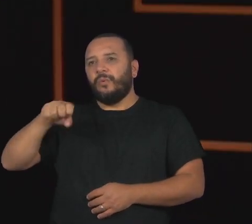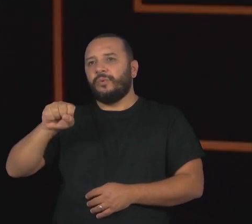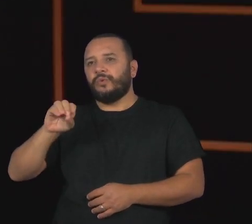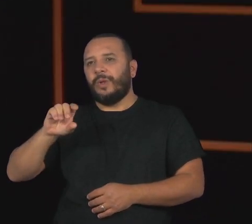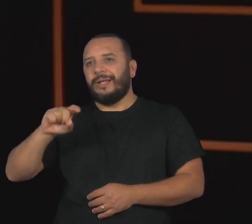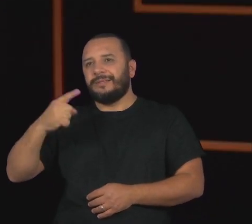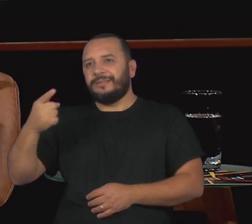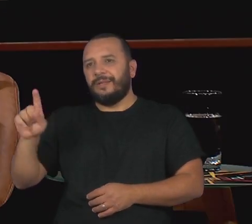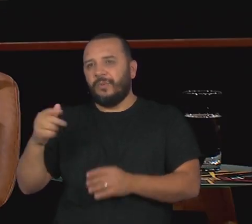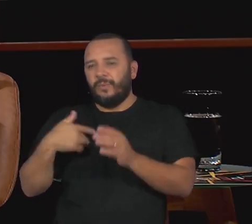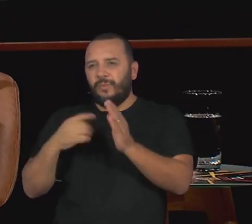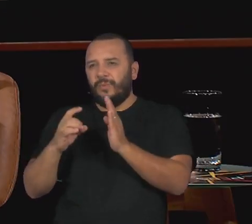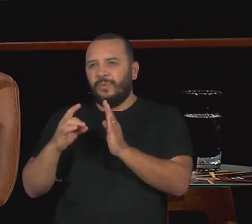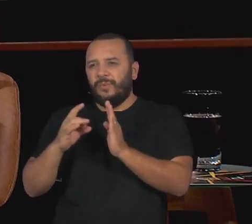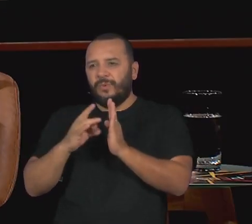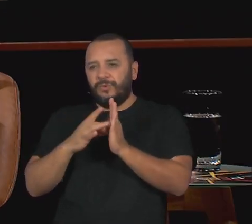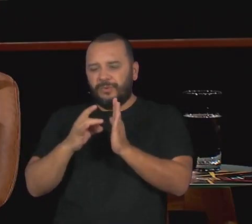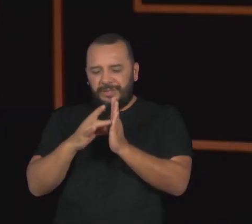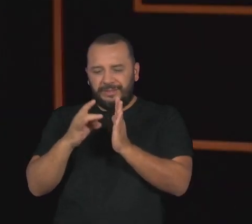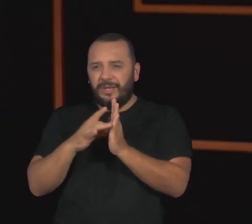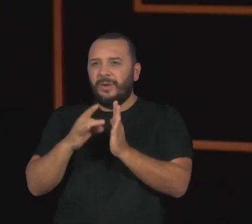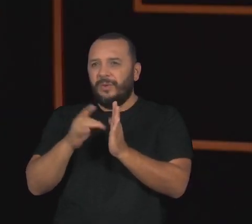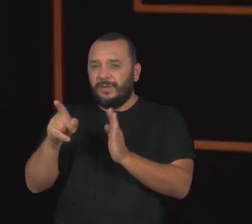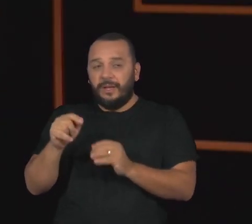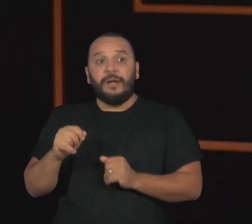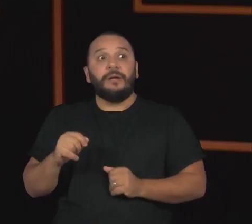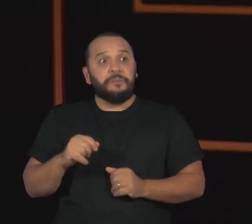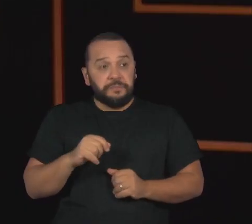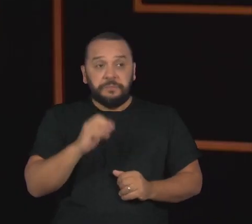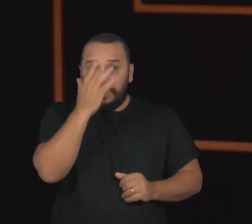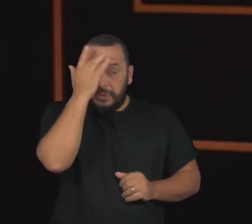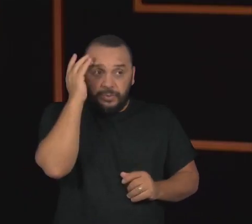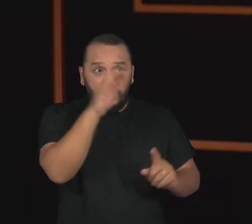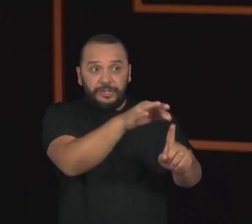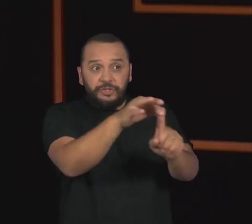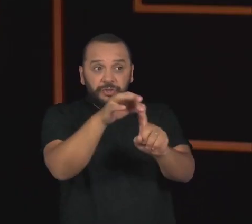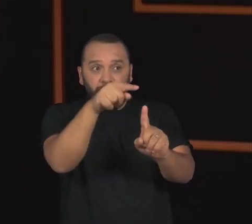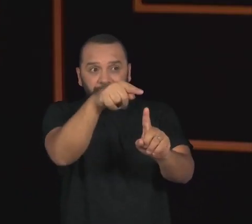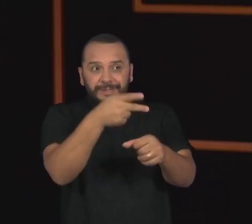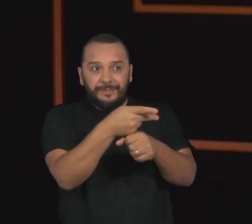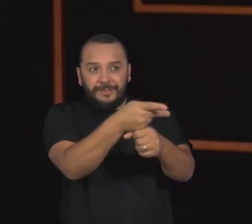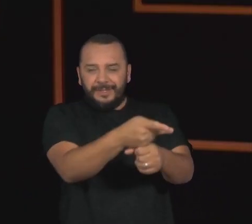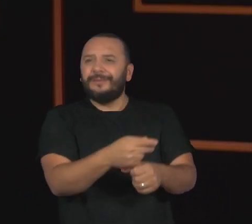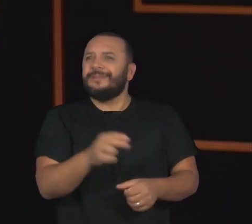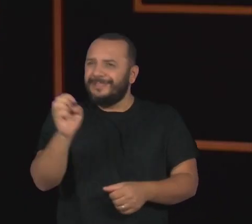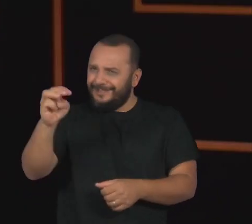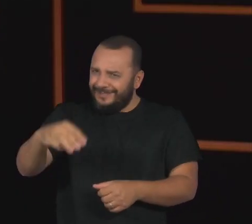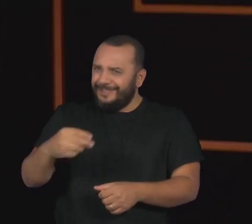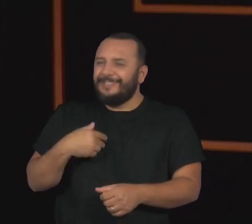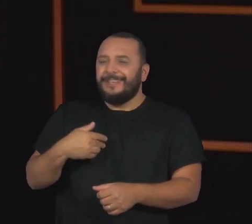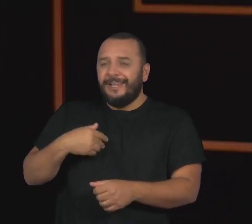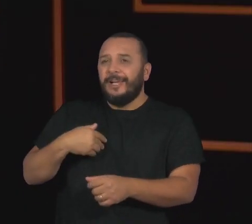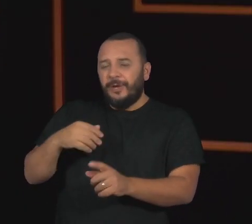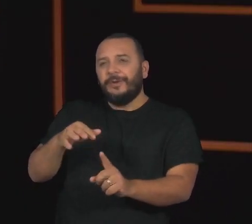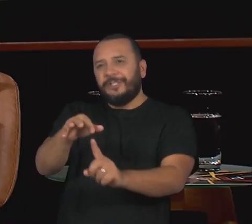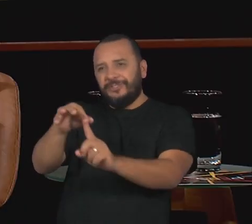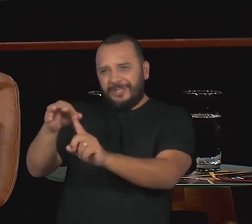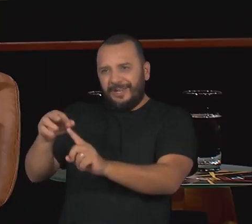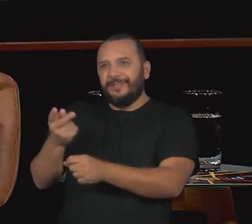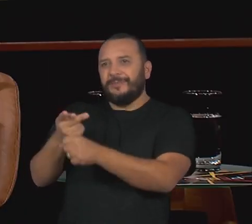teatro. Você foi indicado a prêmio, inclusive. Fui indicado a prêmio, na época de ator iniciante, revelação, alguma coisa